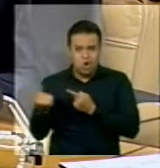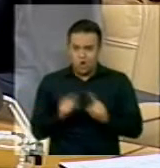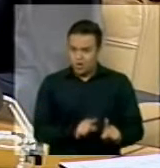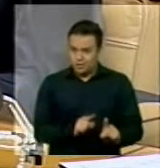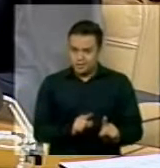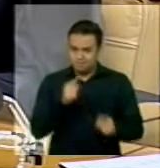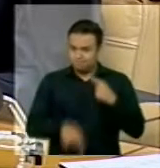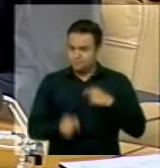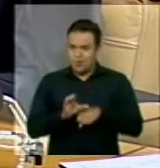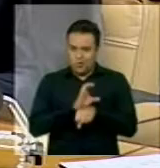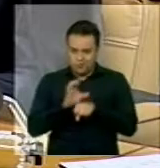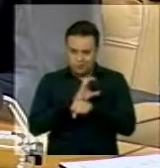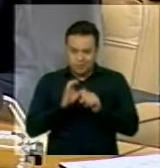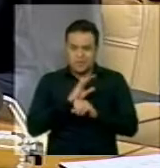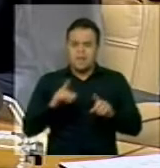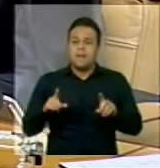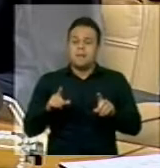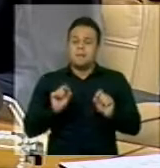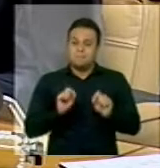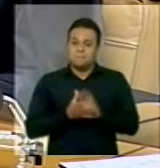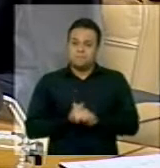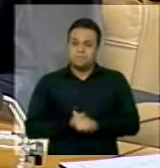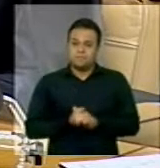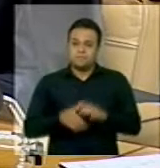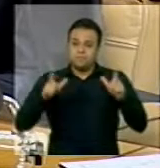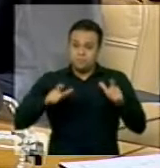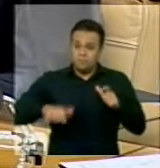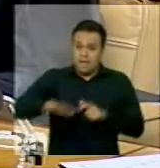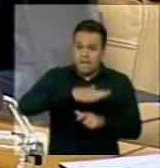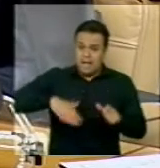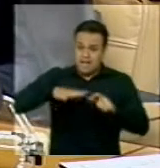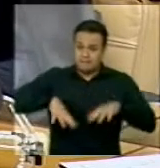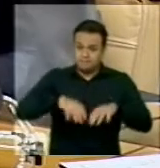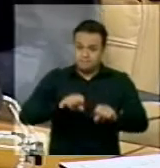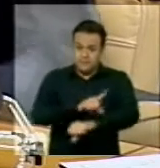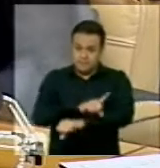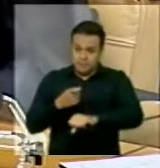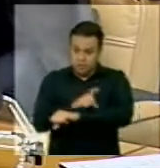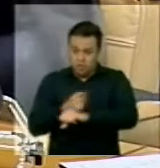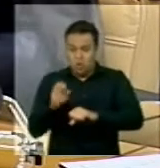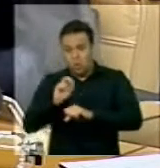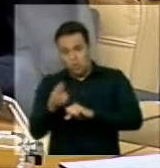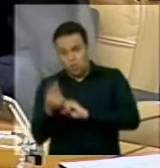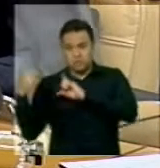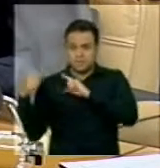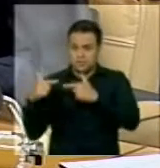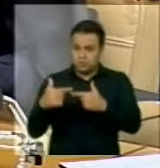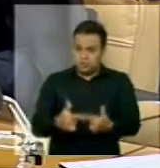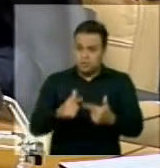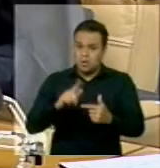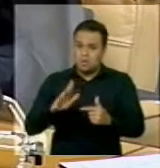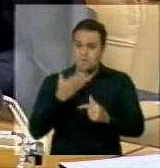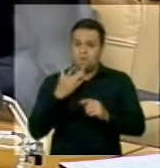que possibilita a regularização fundiária de áreas ocupadas por comunidades quilombolas ou tradicionais em favor